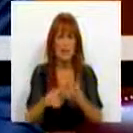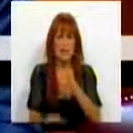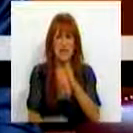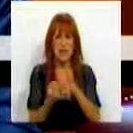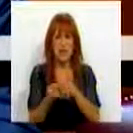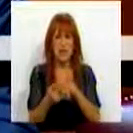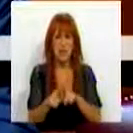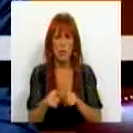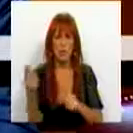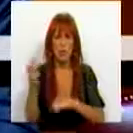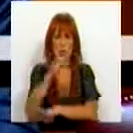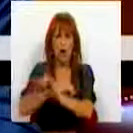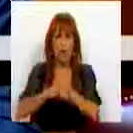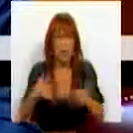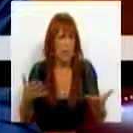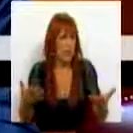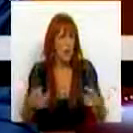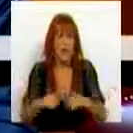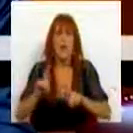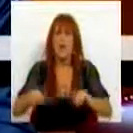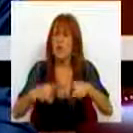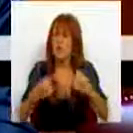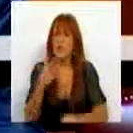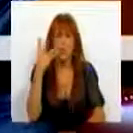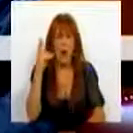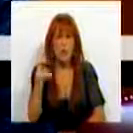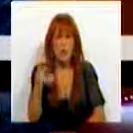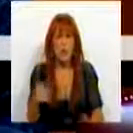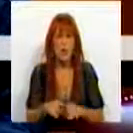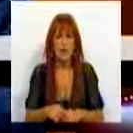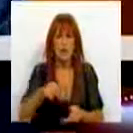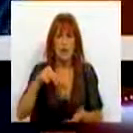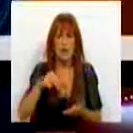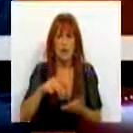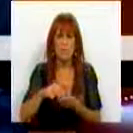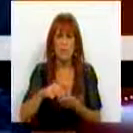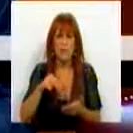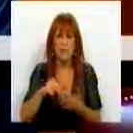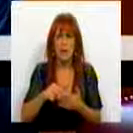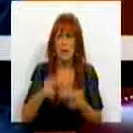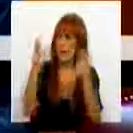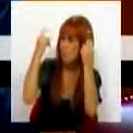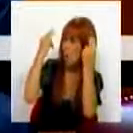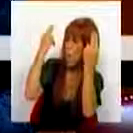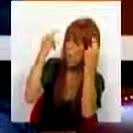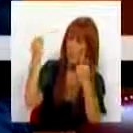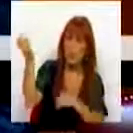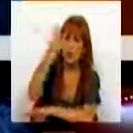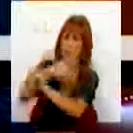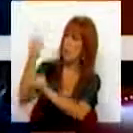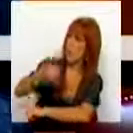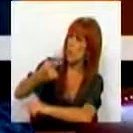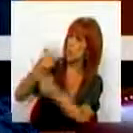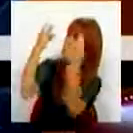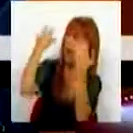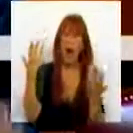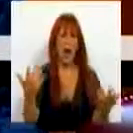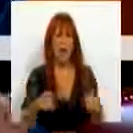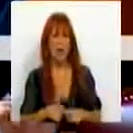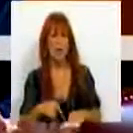a SES porque a União Europeia o impunha. E depois de 4 anos de posição servil perante a União Europeia, vem